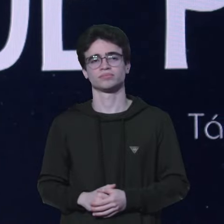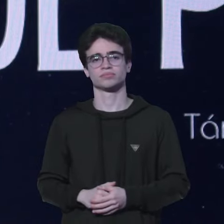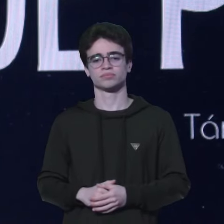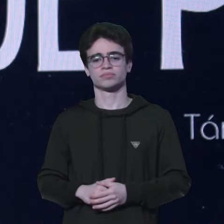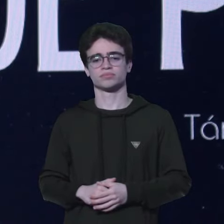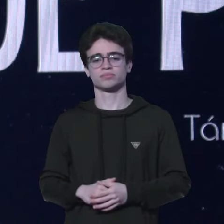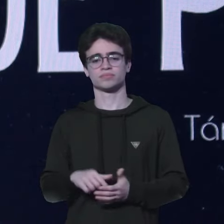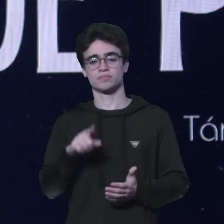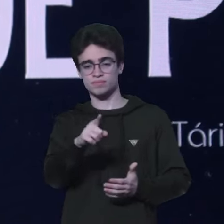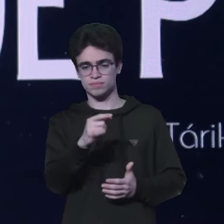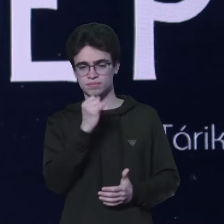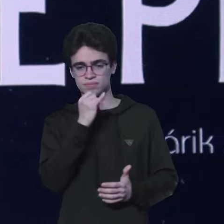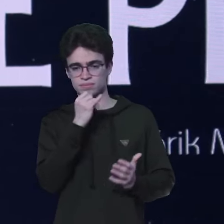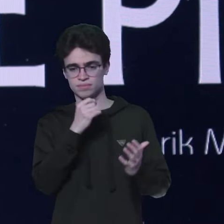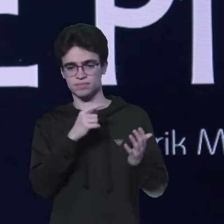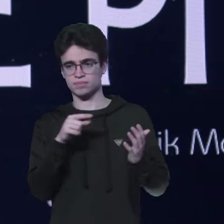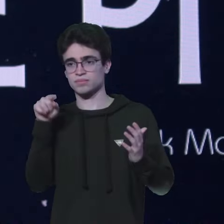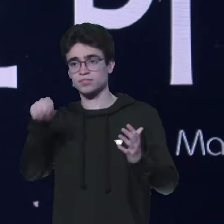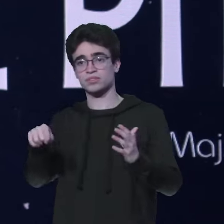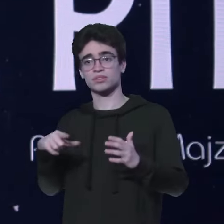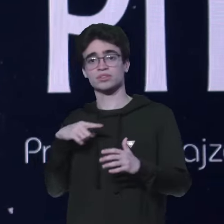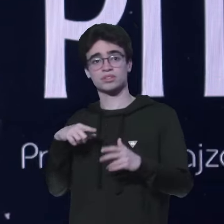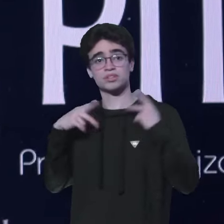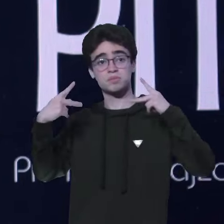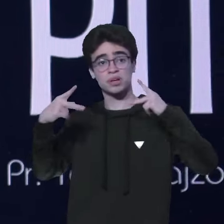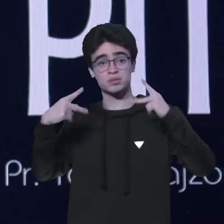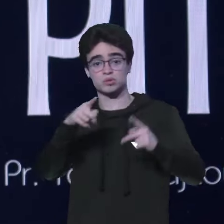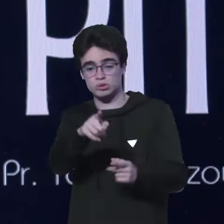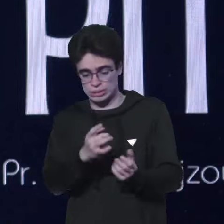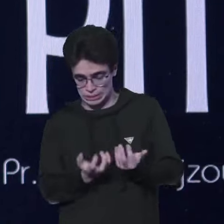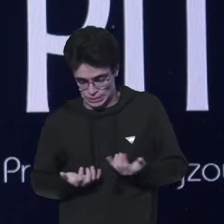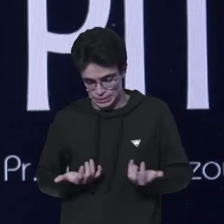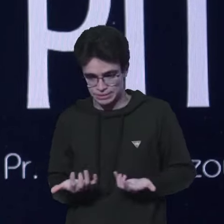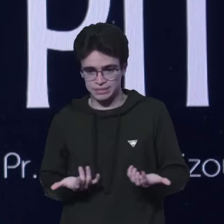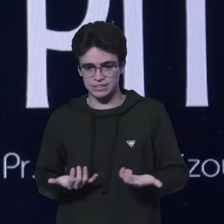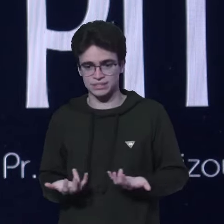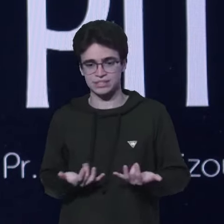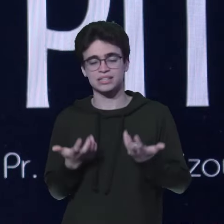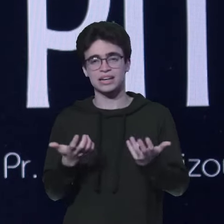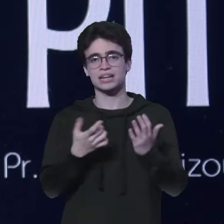Seu dedo coça durante o sermão para pegar no celular?